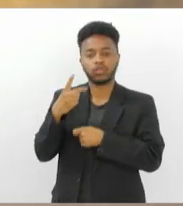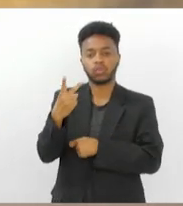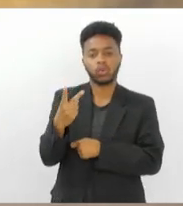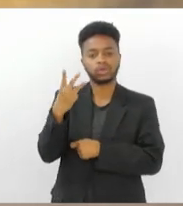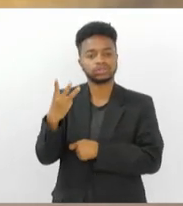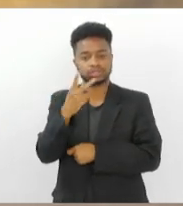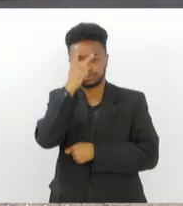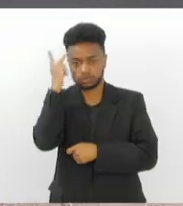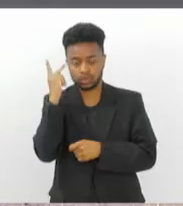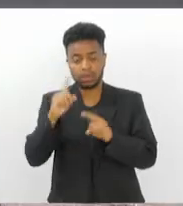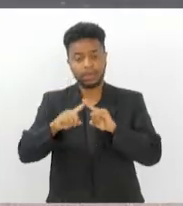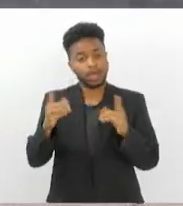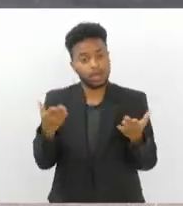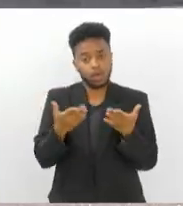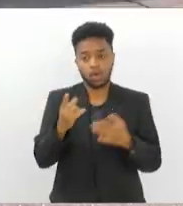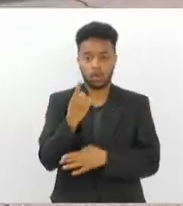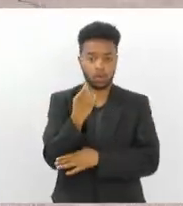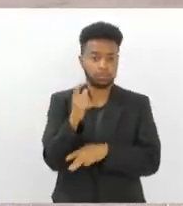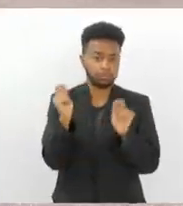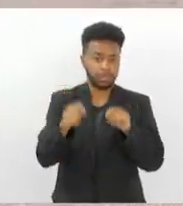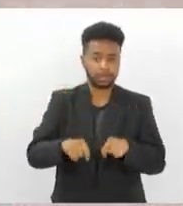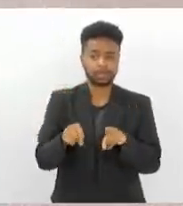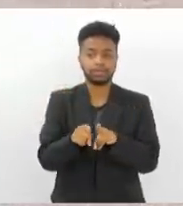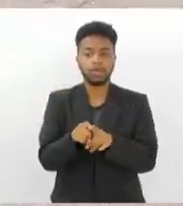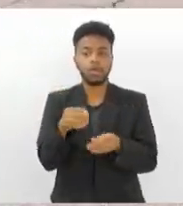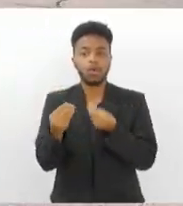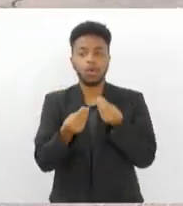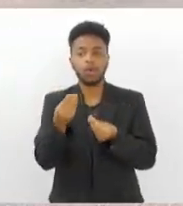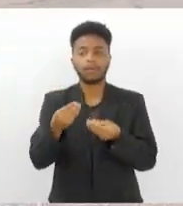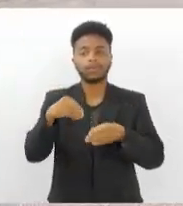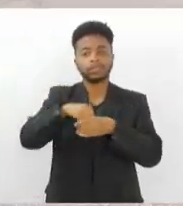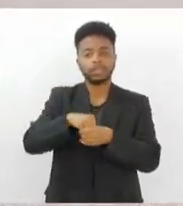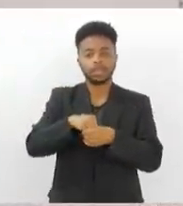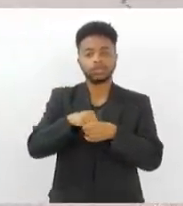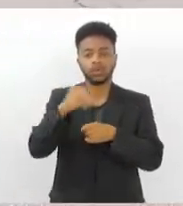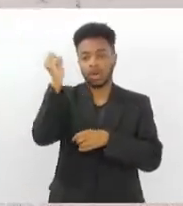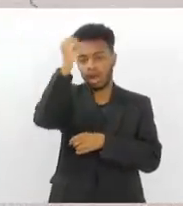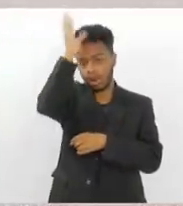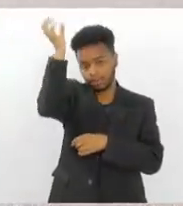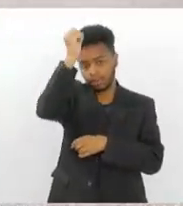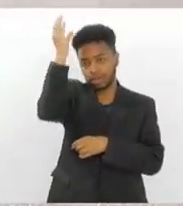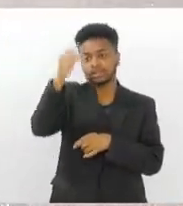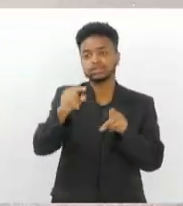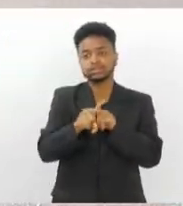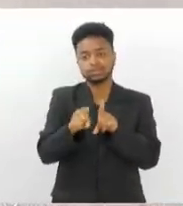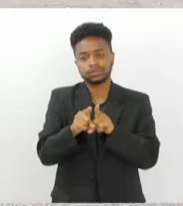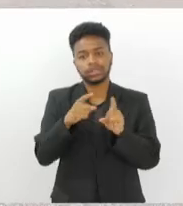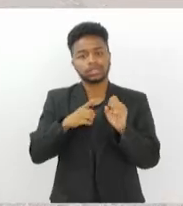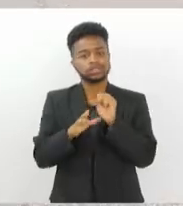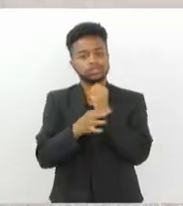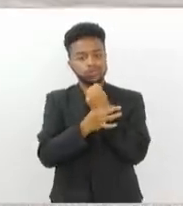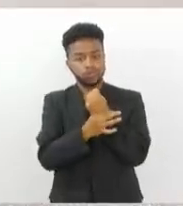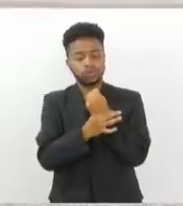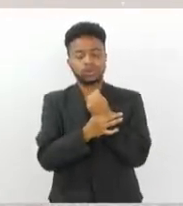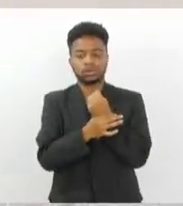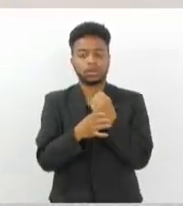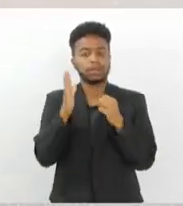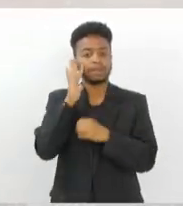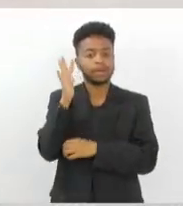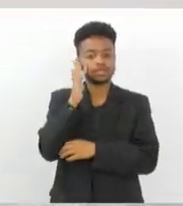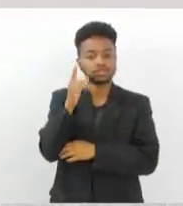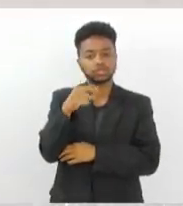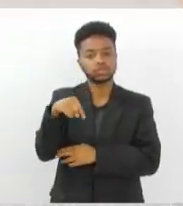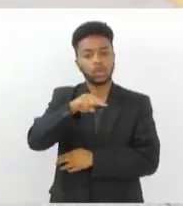eh e também na ambulância para você colocar dentro balanç levar tirar isso já ganha além de segurança velocidade imagine nós